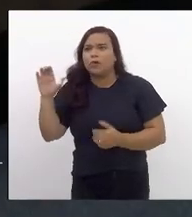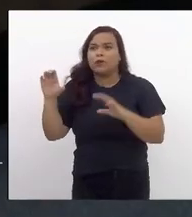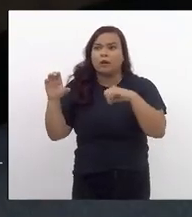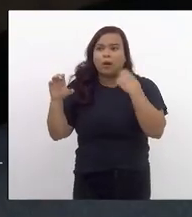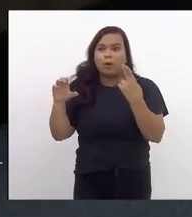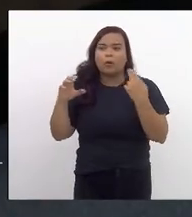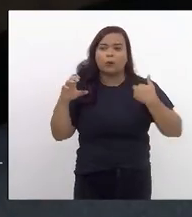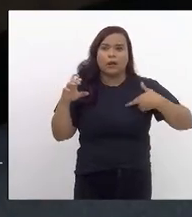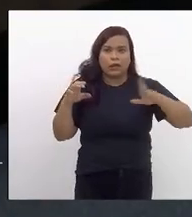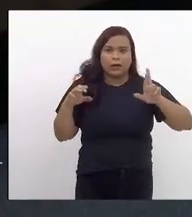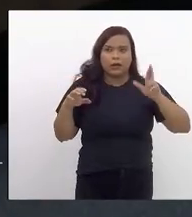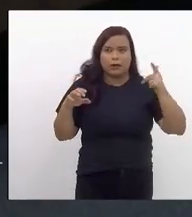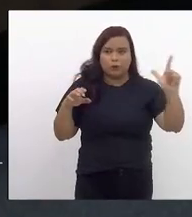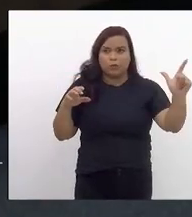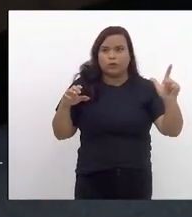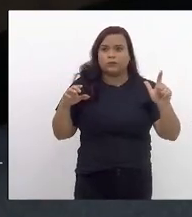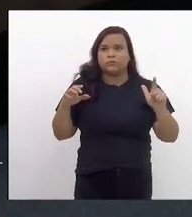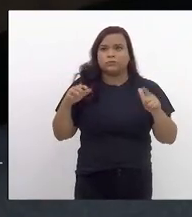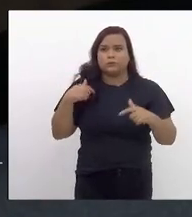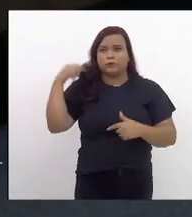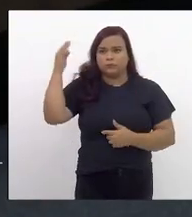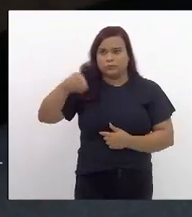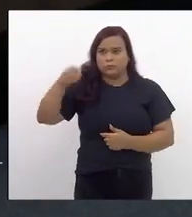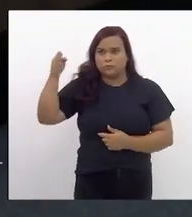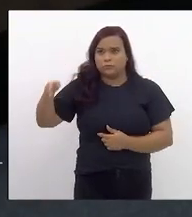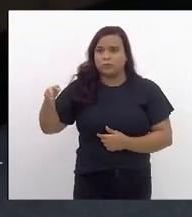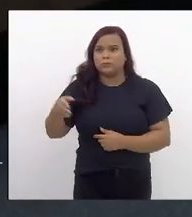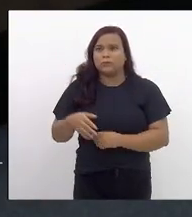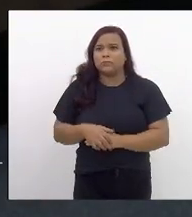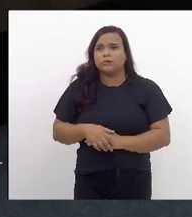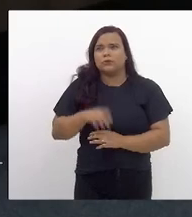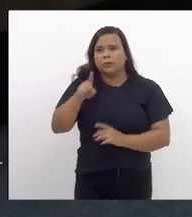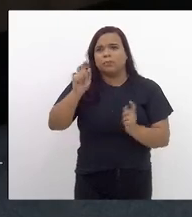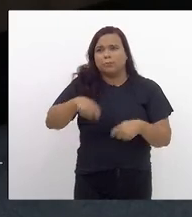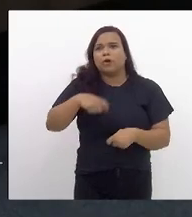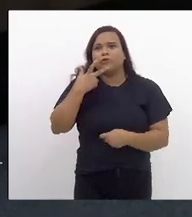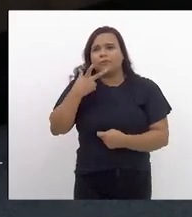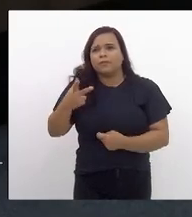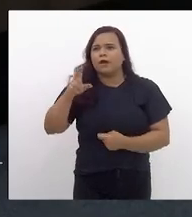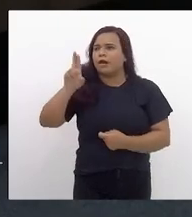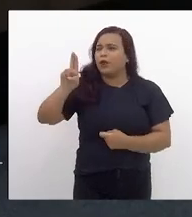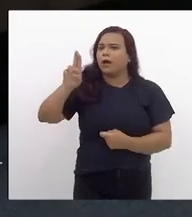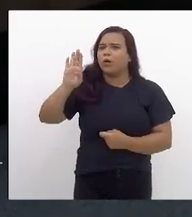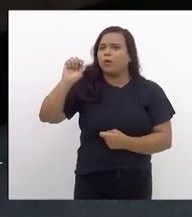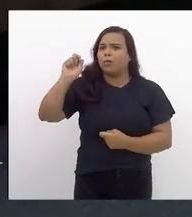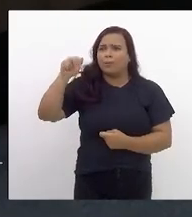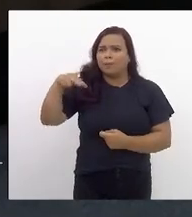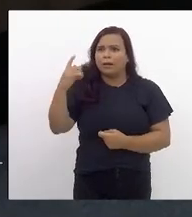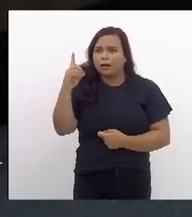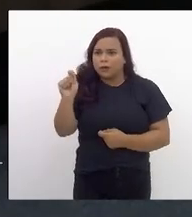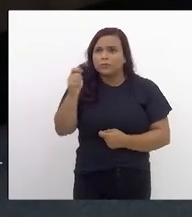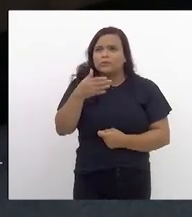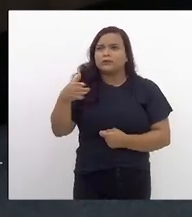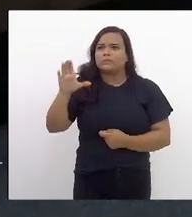mas onde eu atuo... Essa outra religião só pode falar Umbanda, Candomblé, que não tem problema. Qualquer Umbanda,